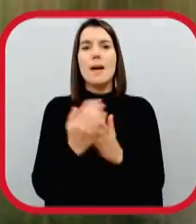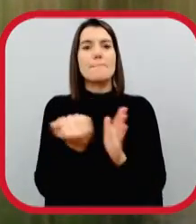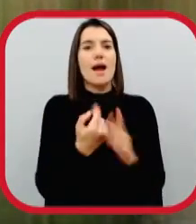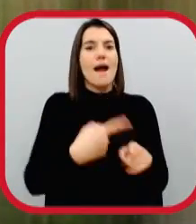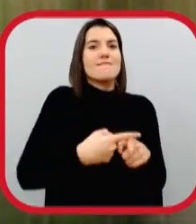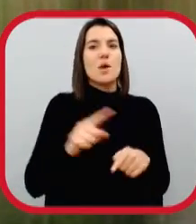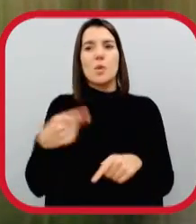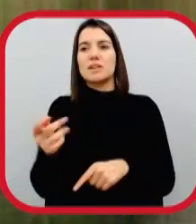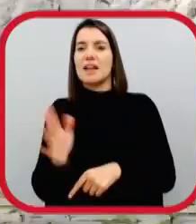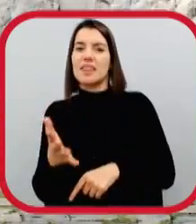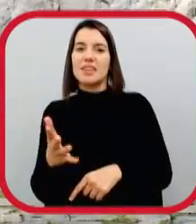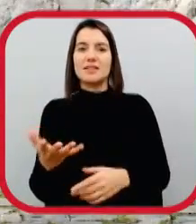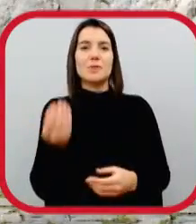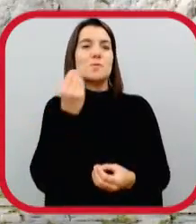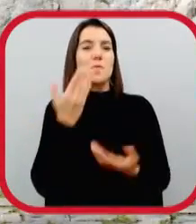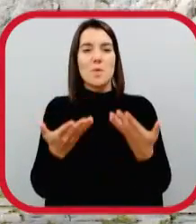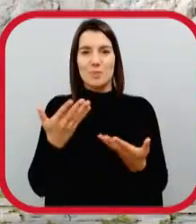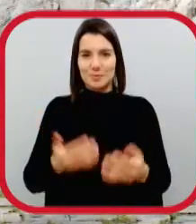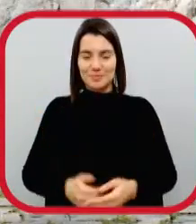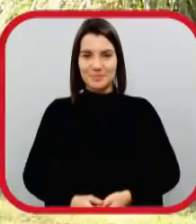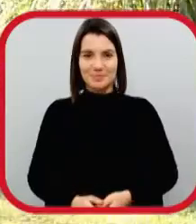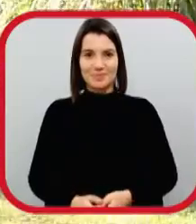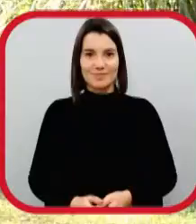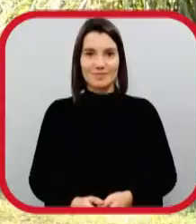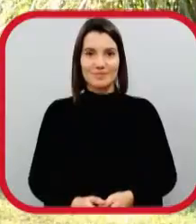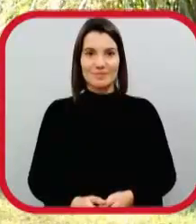mais atrativa do que outra?